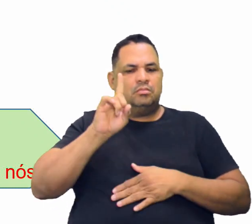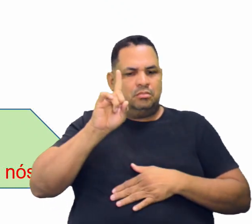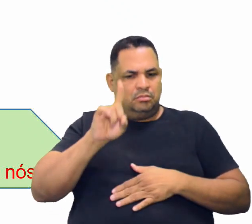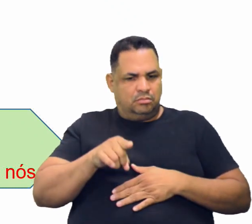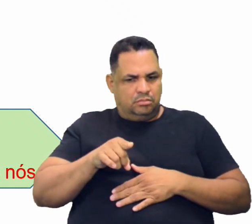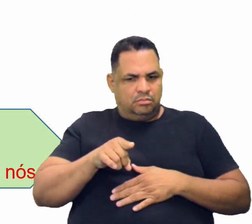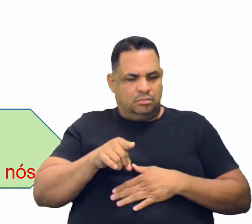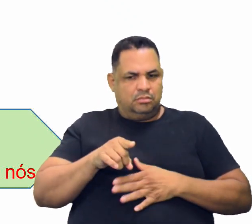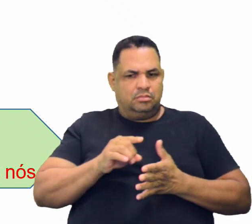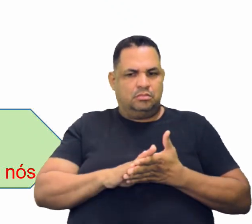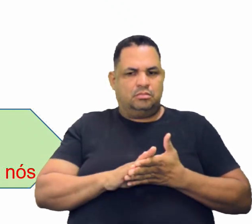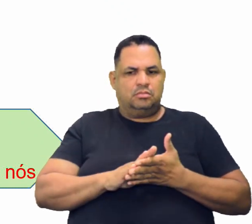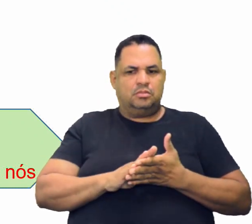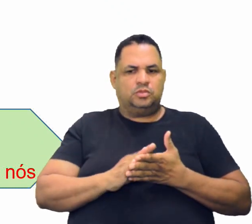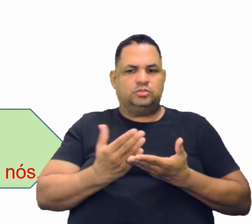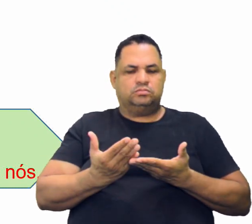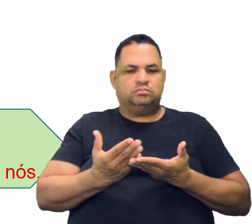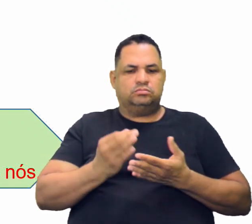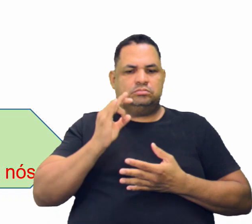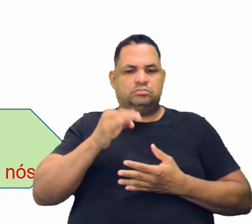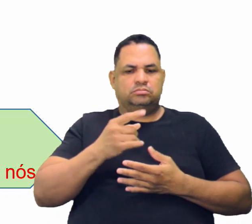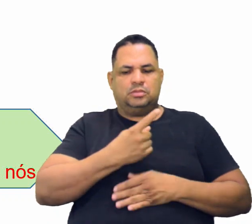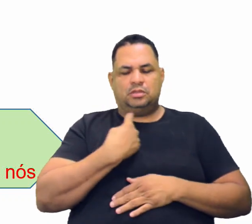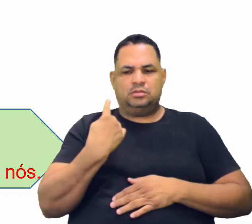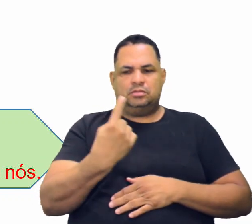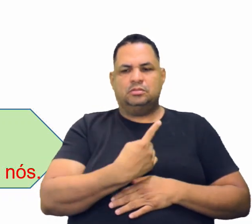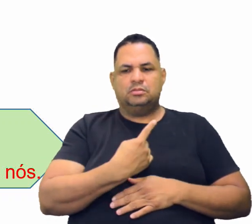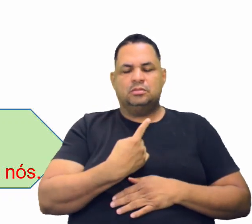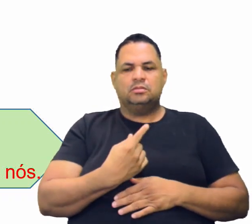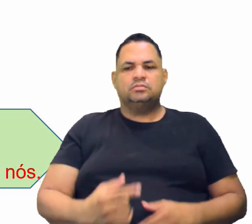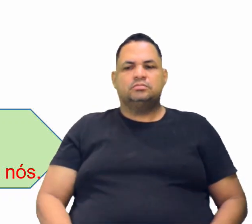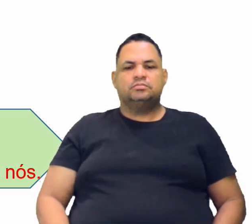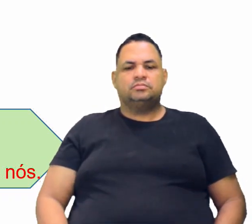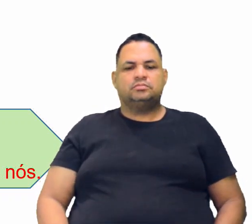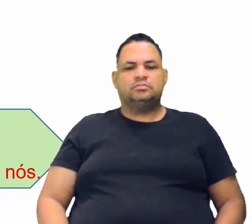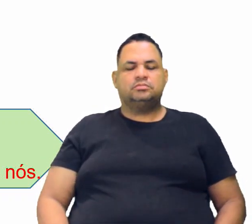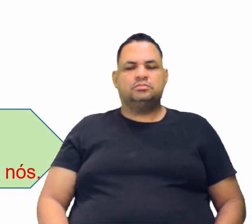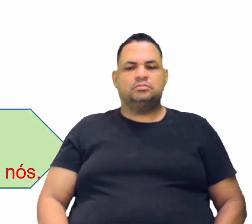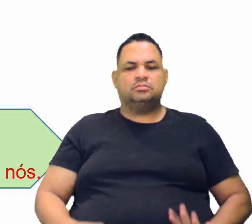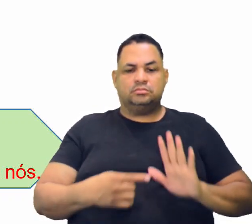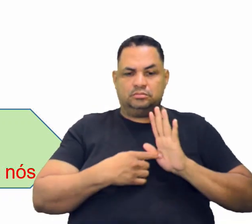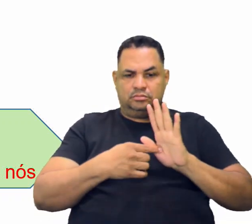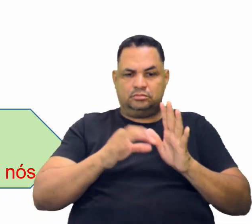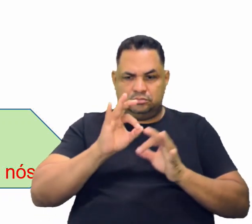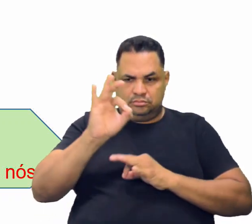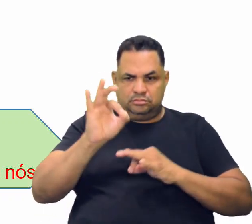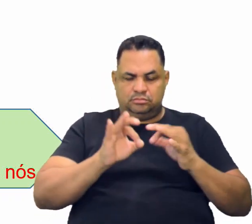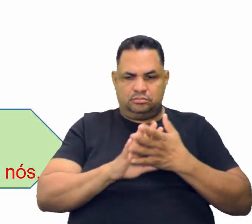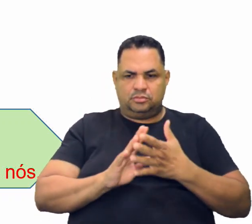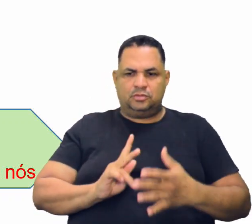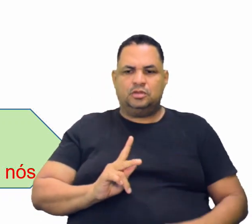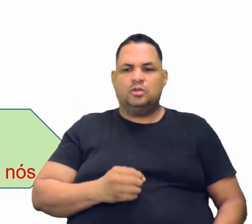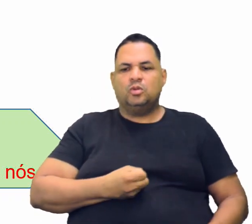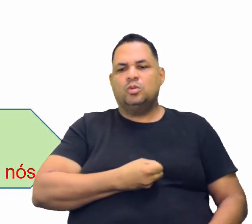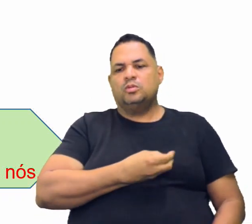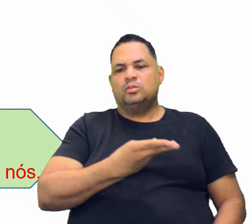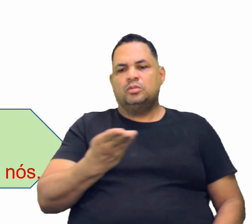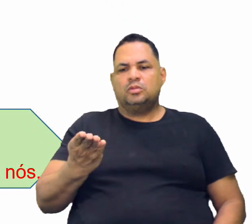bastante para nós. Então, tá indicando o quê? Medida,